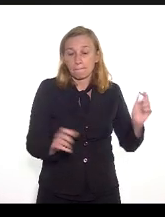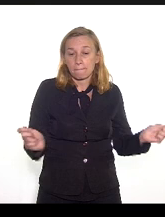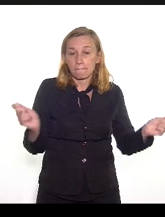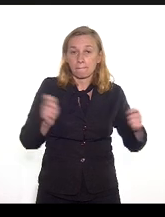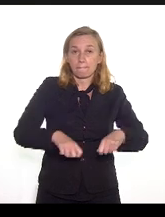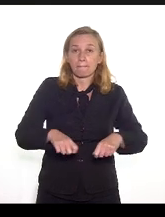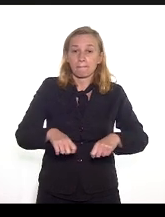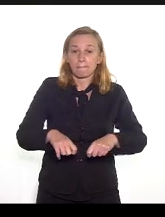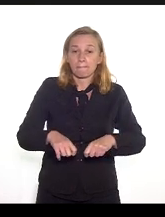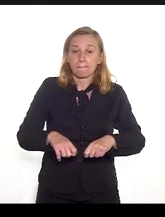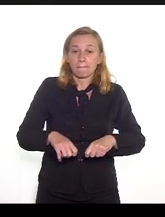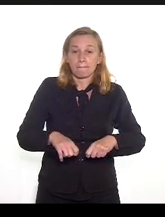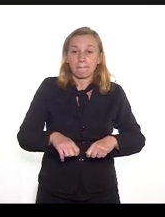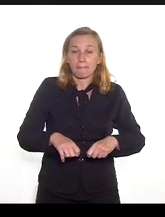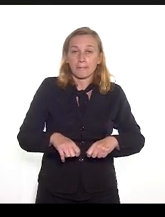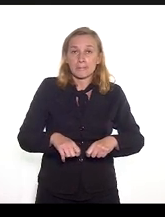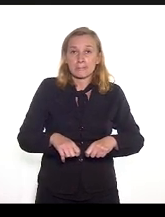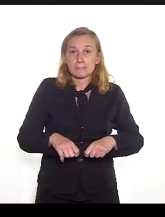possibilitassem